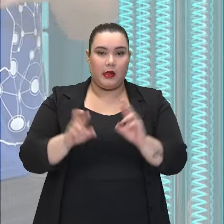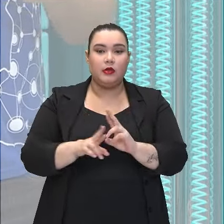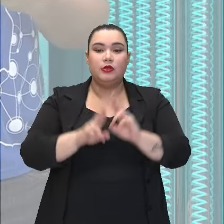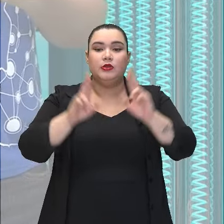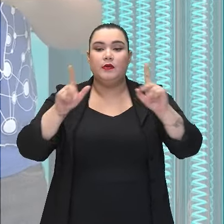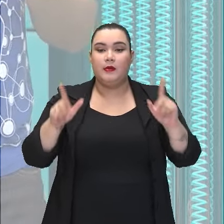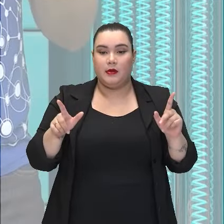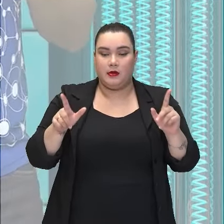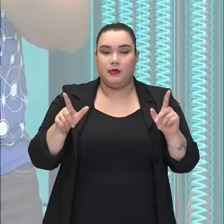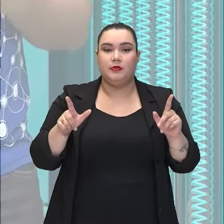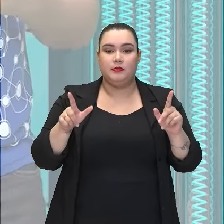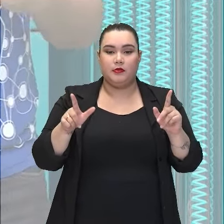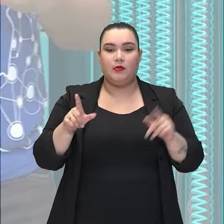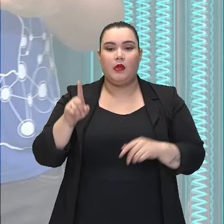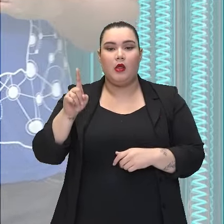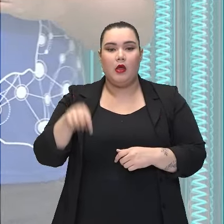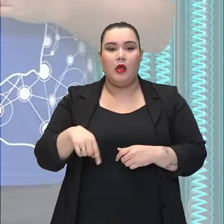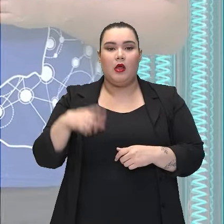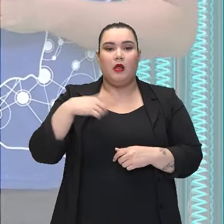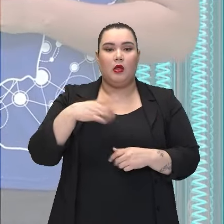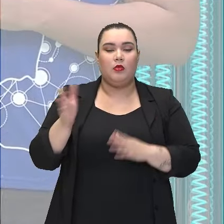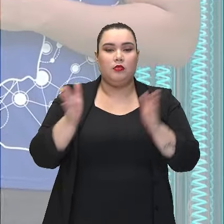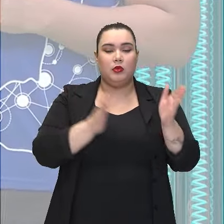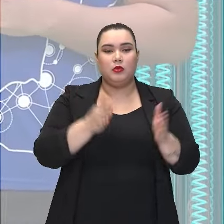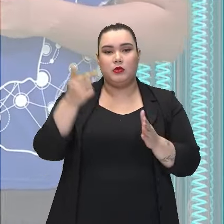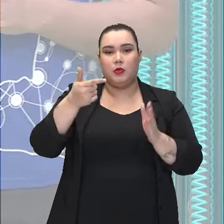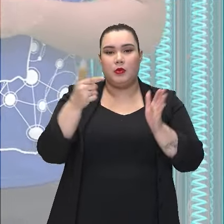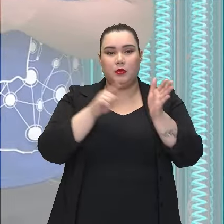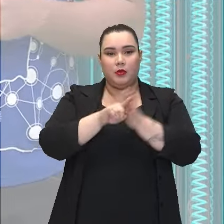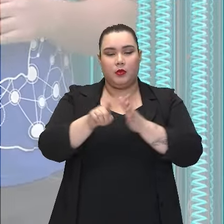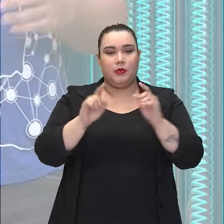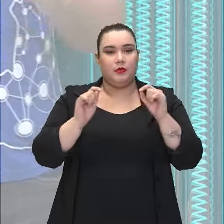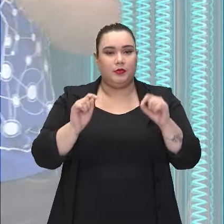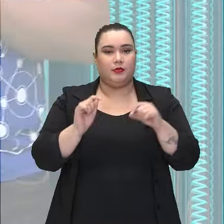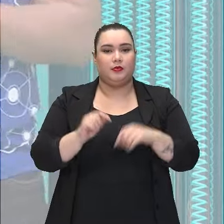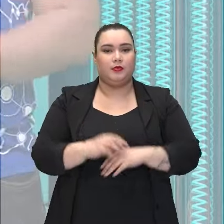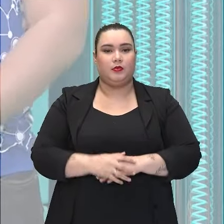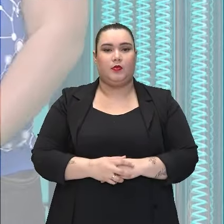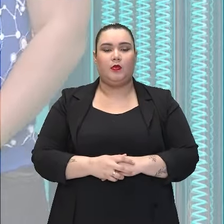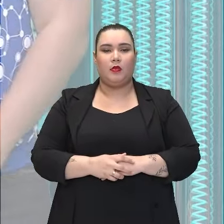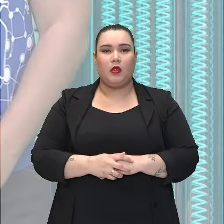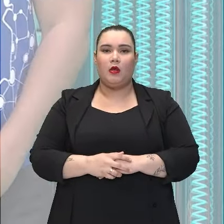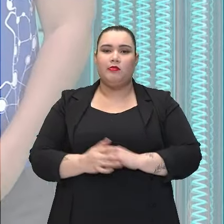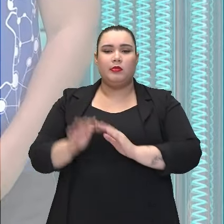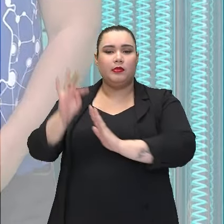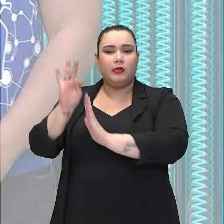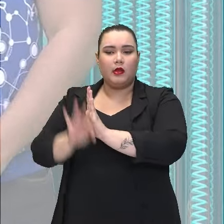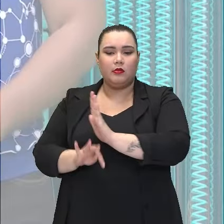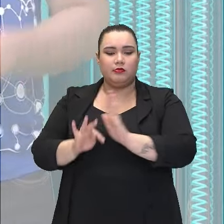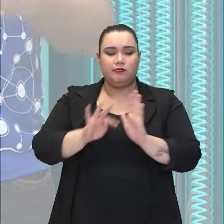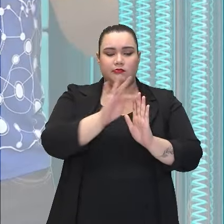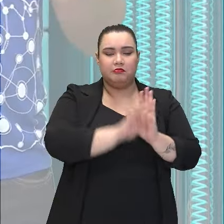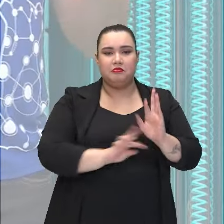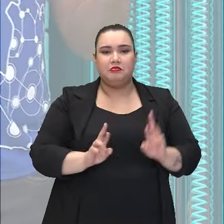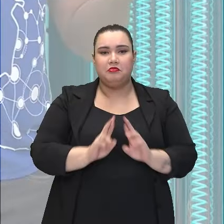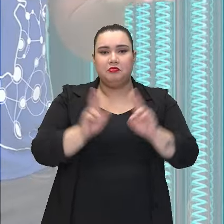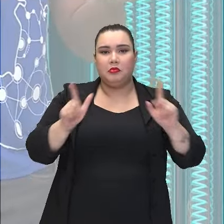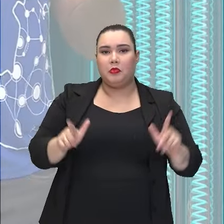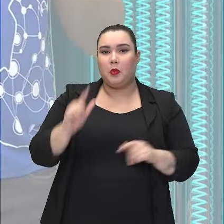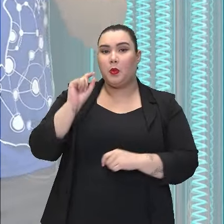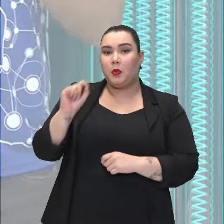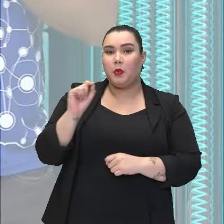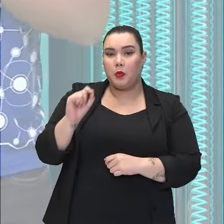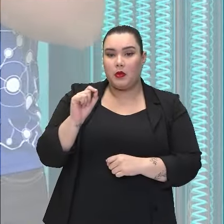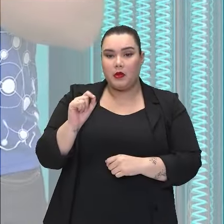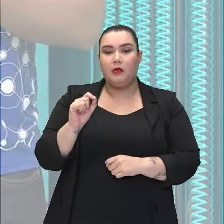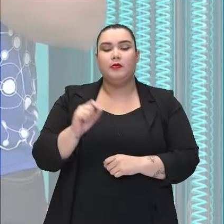diferente aí, que é exatamente onde nós chegamos ao nosso segundo questionamento, colocando aqui o que há de diferente entre os textos. Enquanto um conta